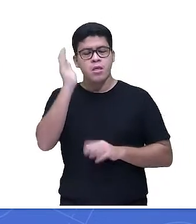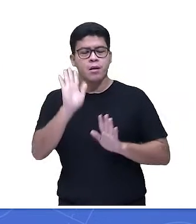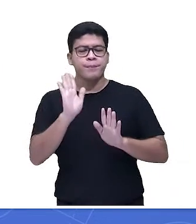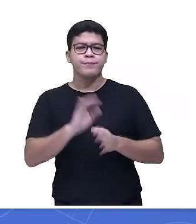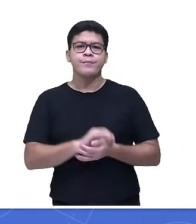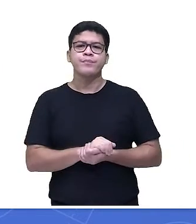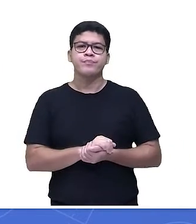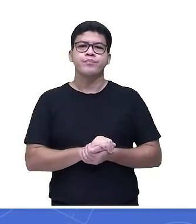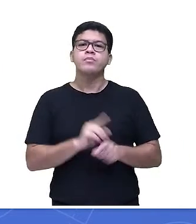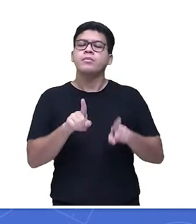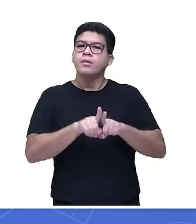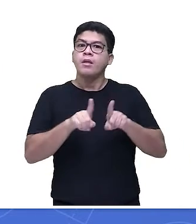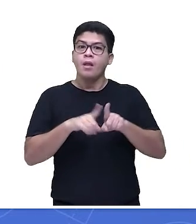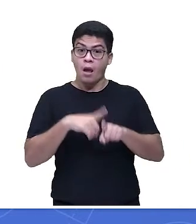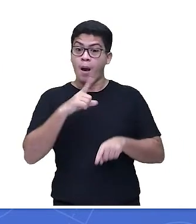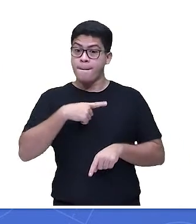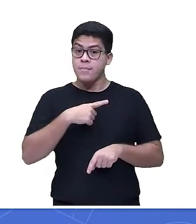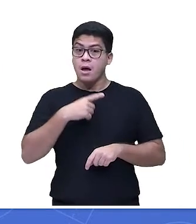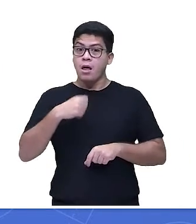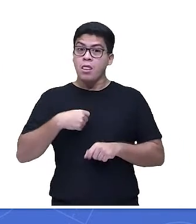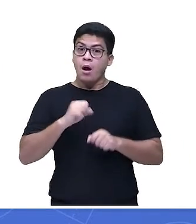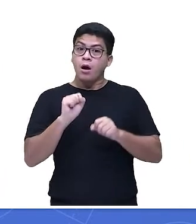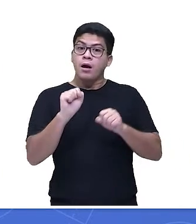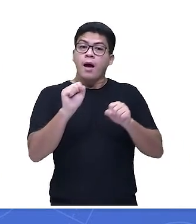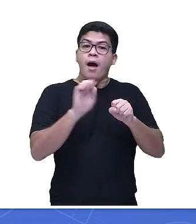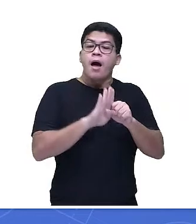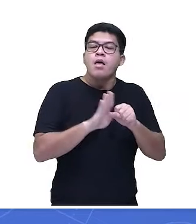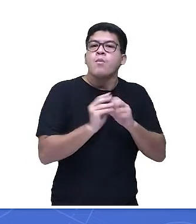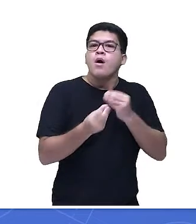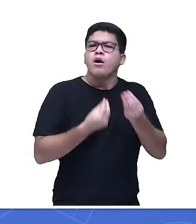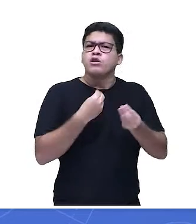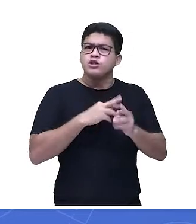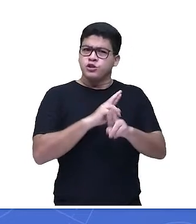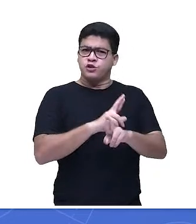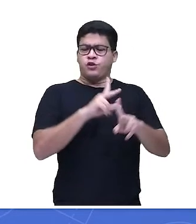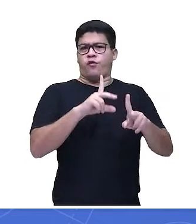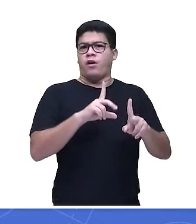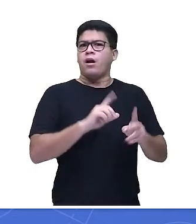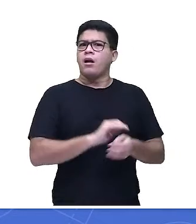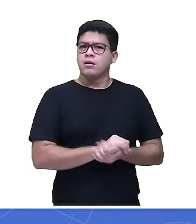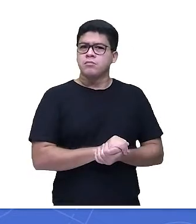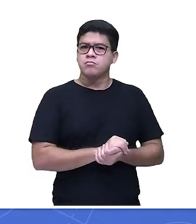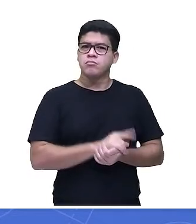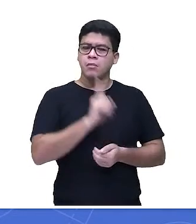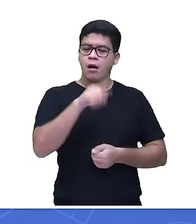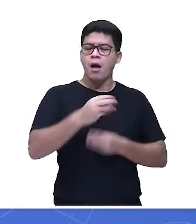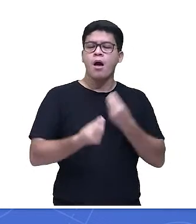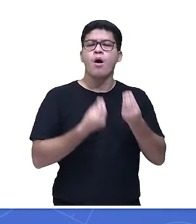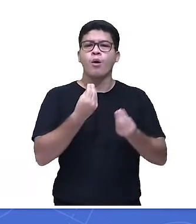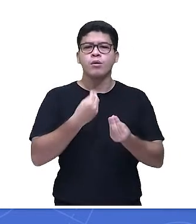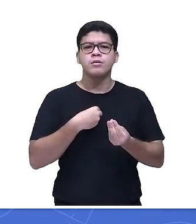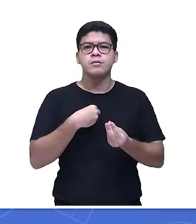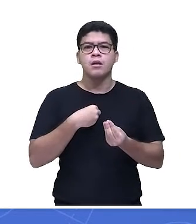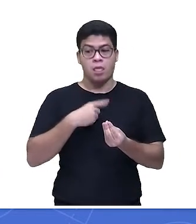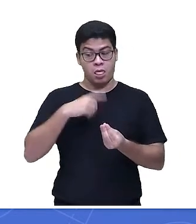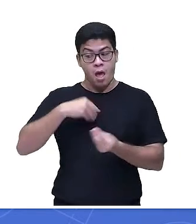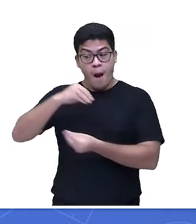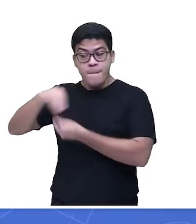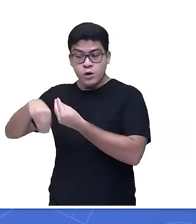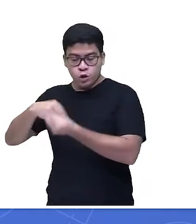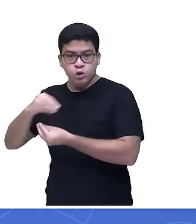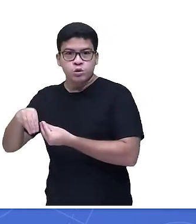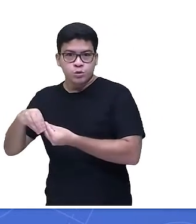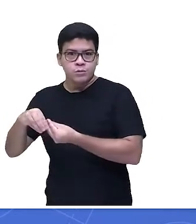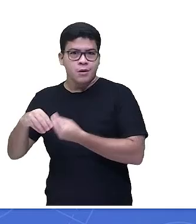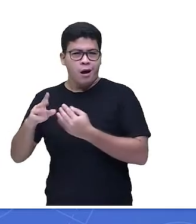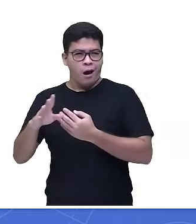ser substâncias químicas diferentes. E as cores secundárias, elas vão ser as misturas. Eu